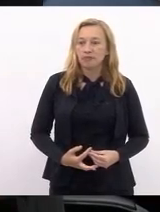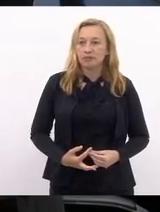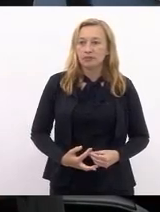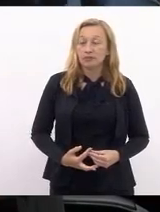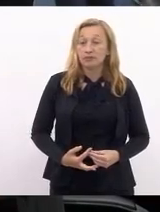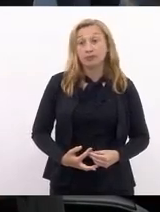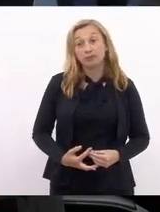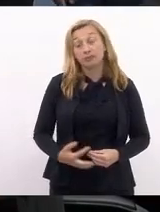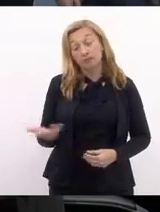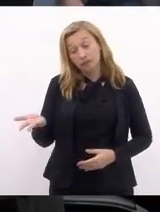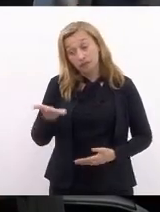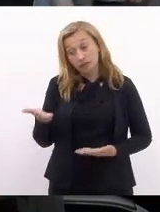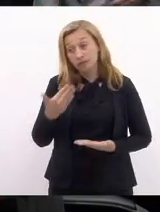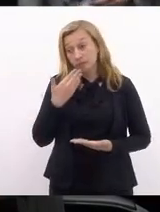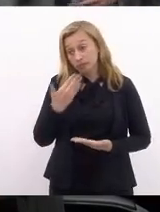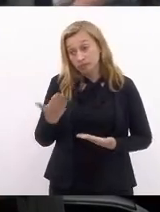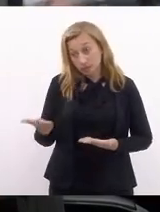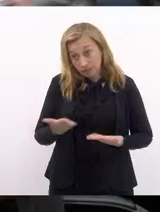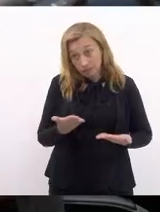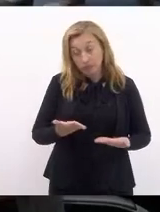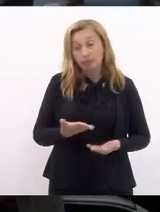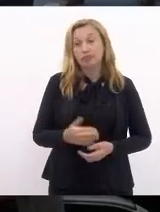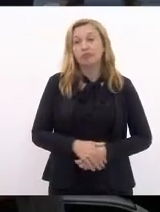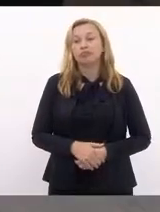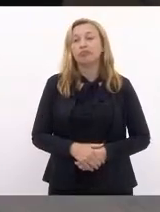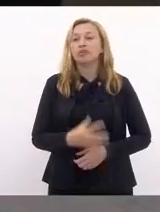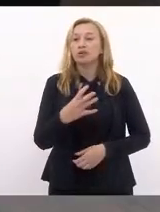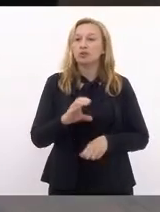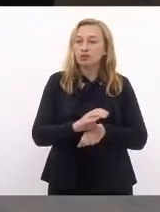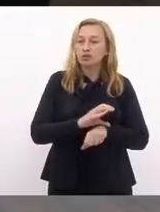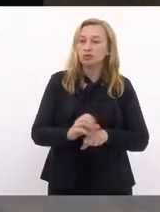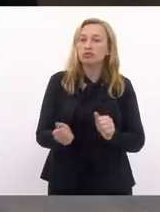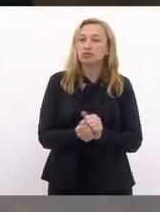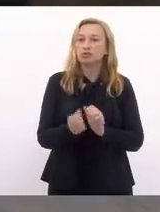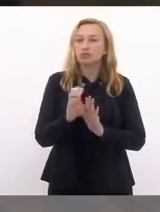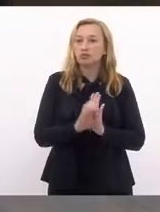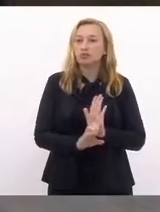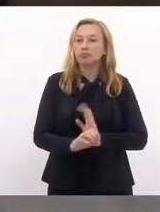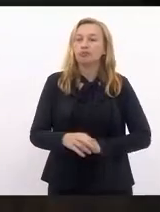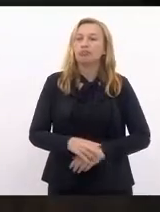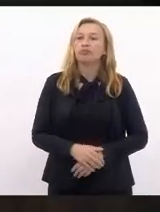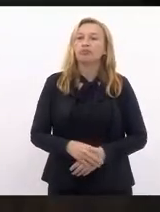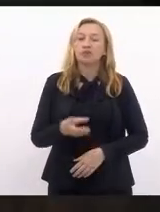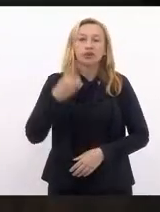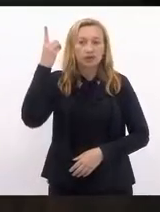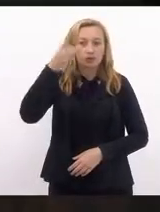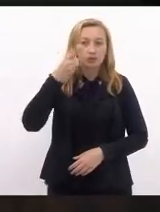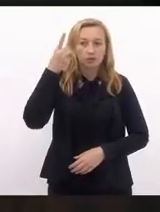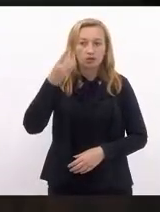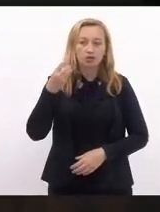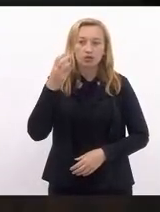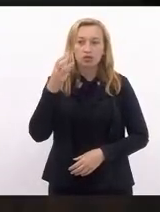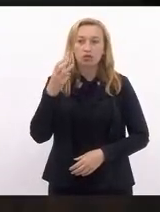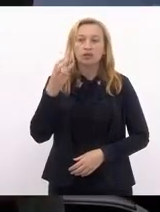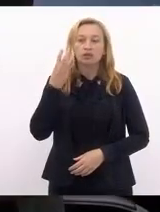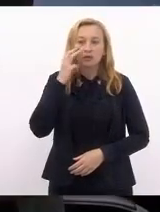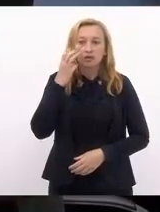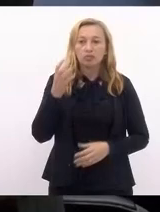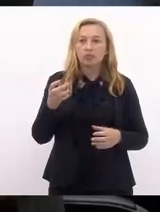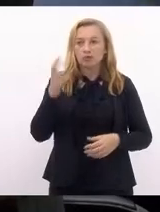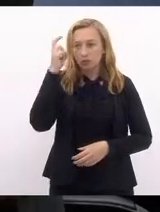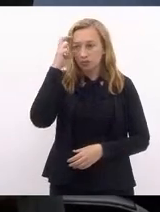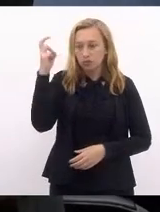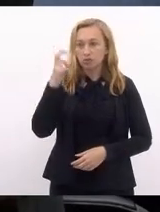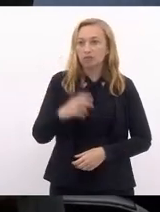e vamos Márcio por favor parecer pela condicionalidade com emendas Deputado waldeck pela cultura